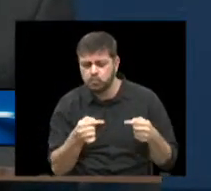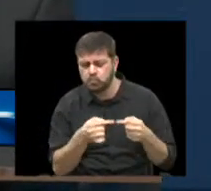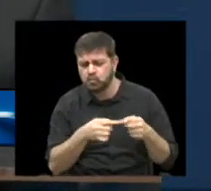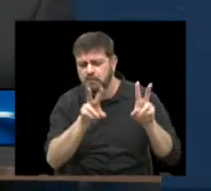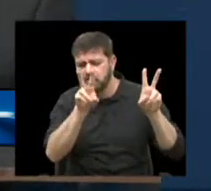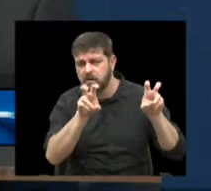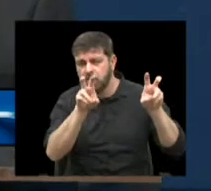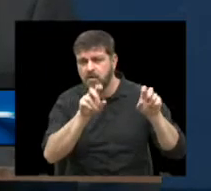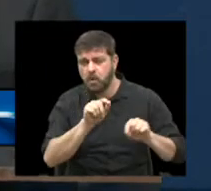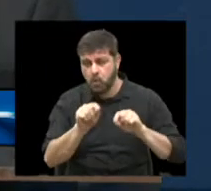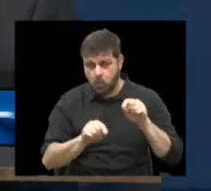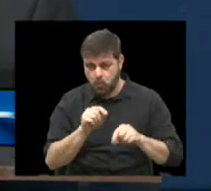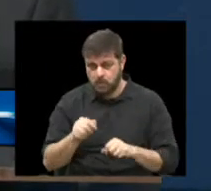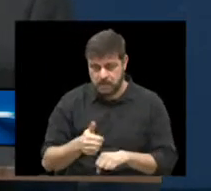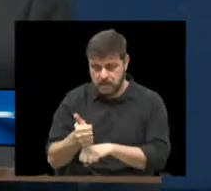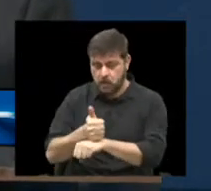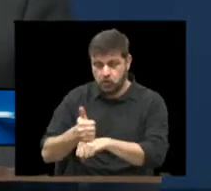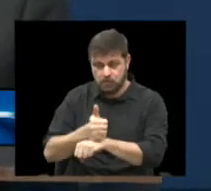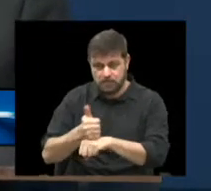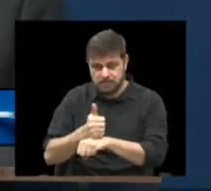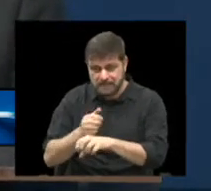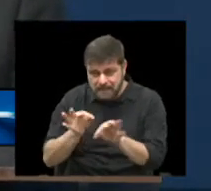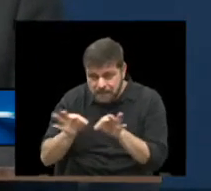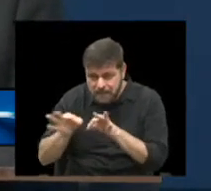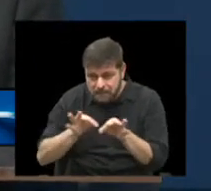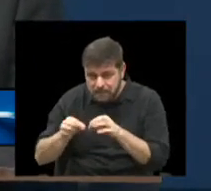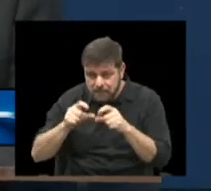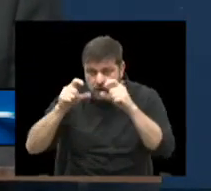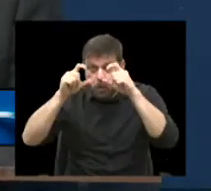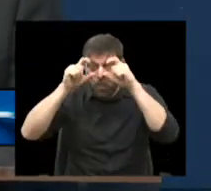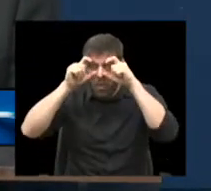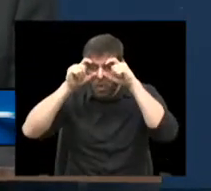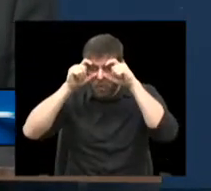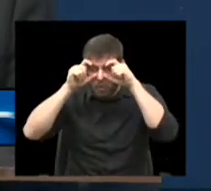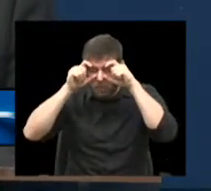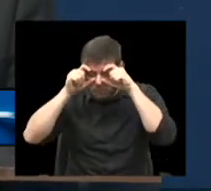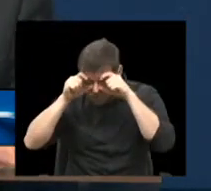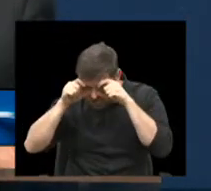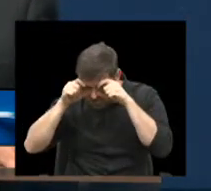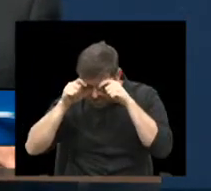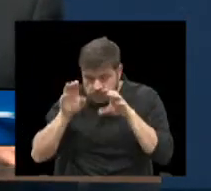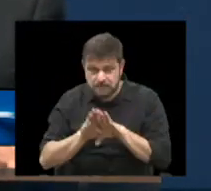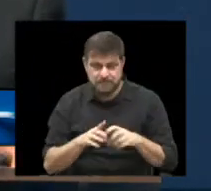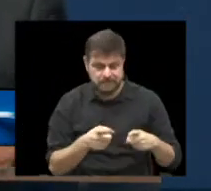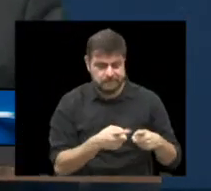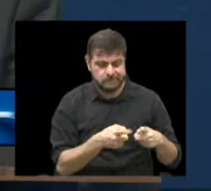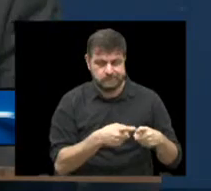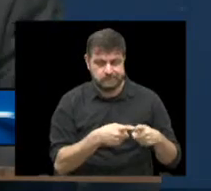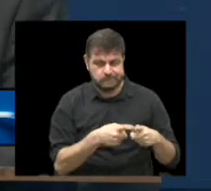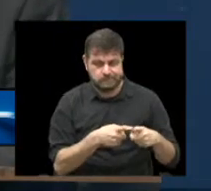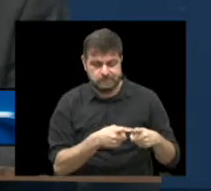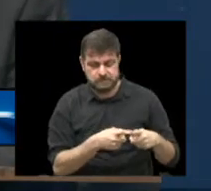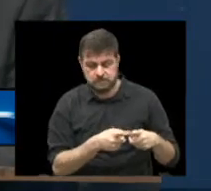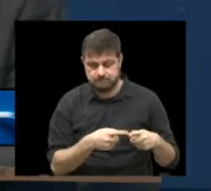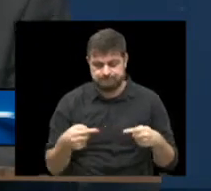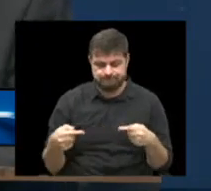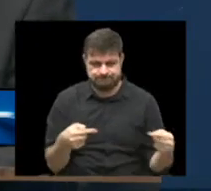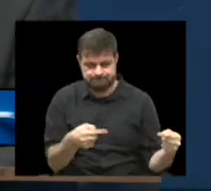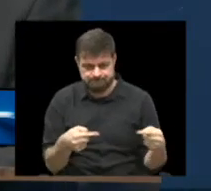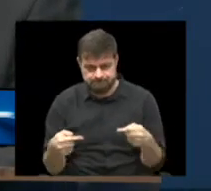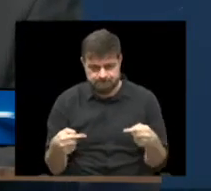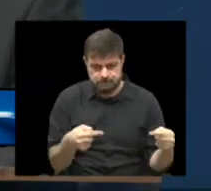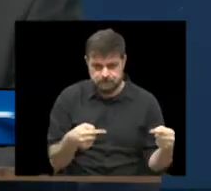à optometria e os oftalmologistas. Então, para que não fique, para